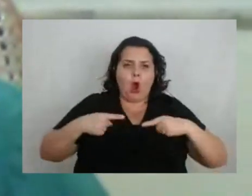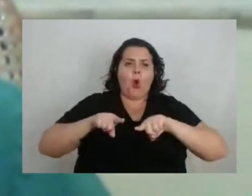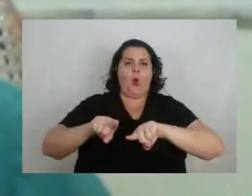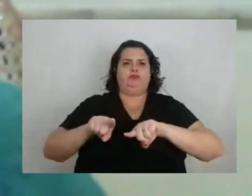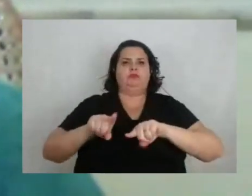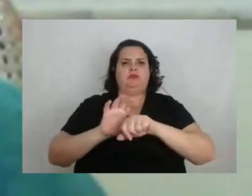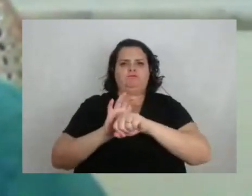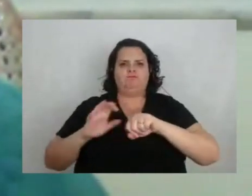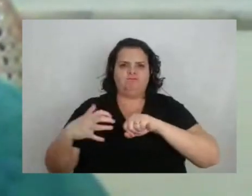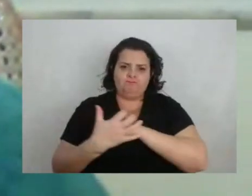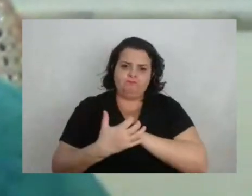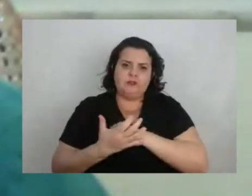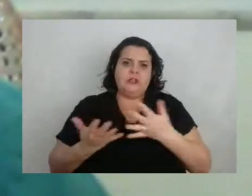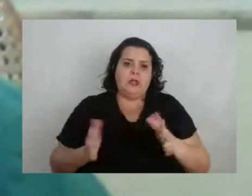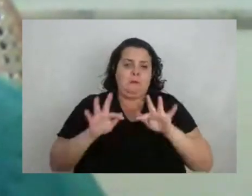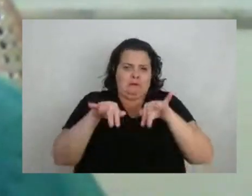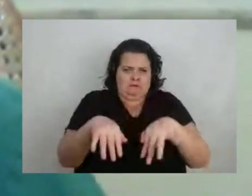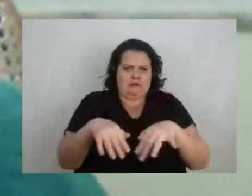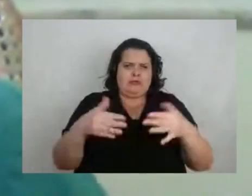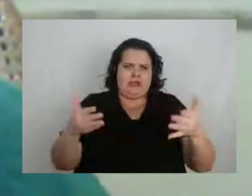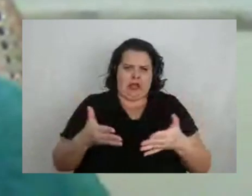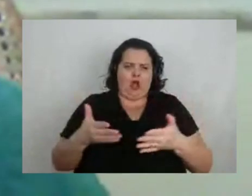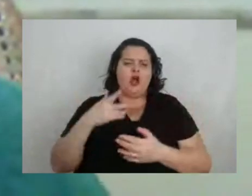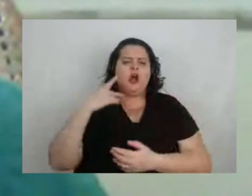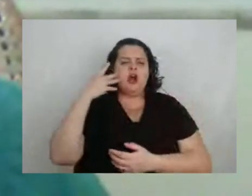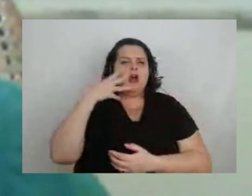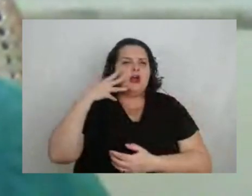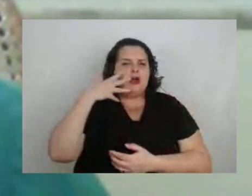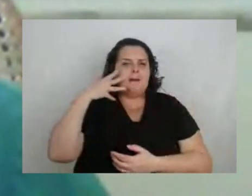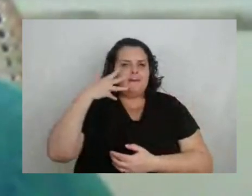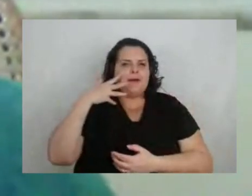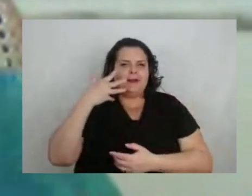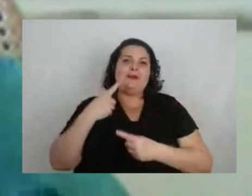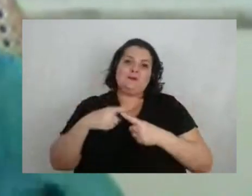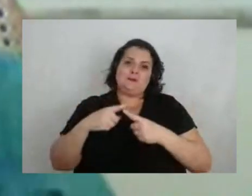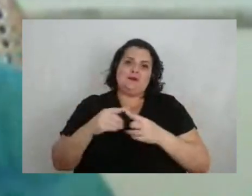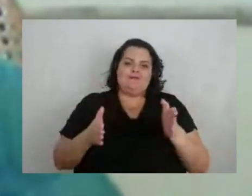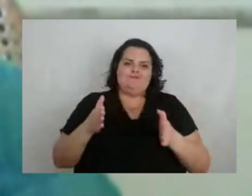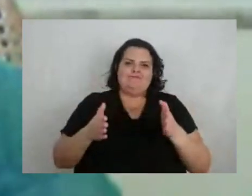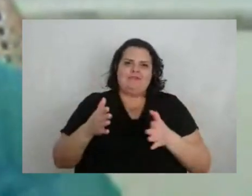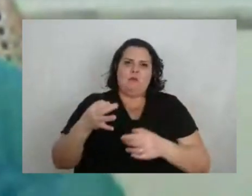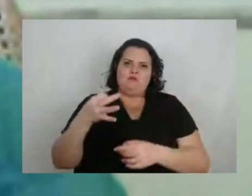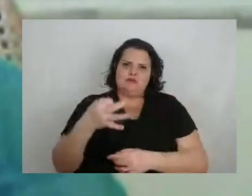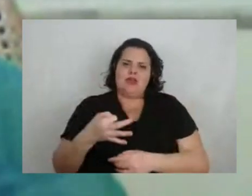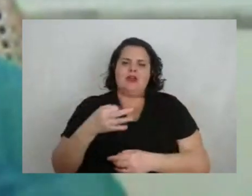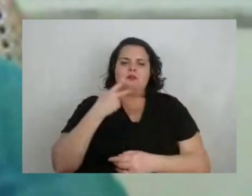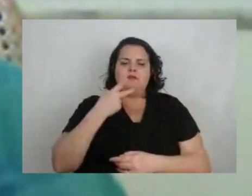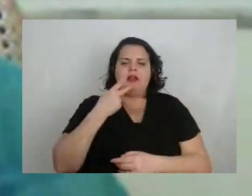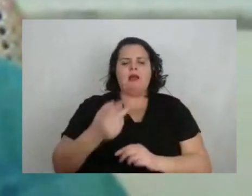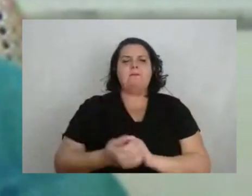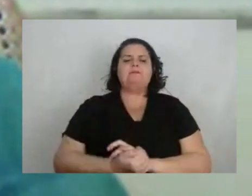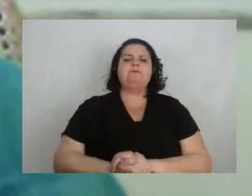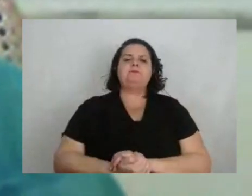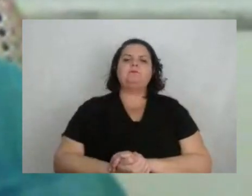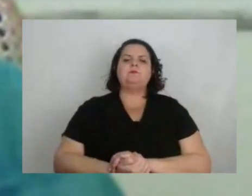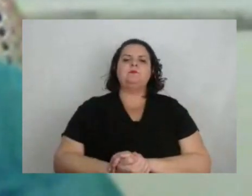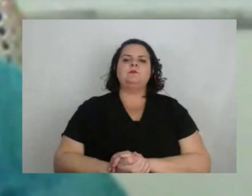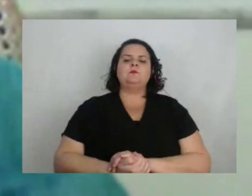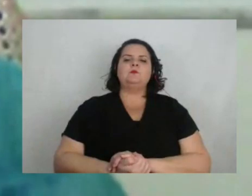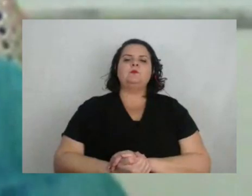portanto, essa apresentação, para não me estender além daquele tempo que foi programado, eu queria fazer